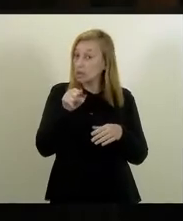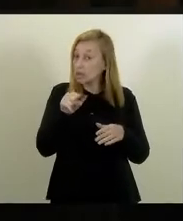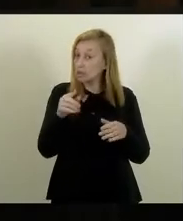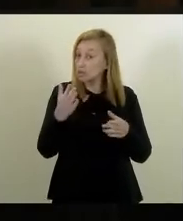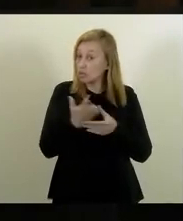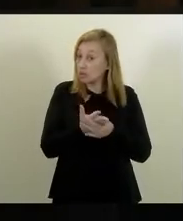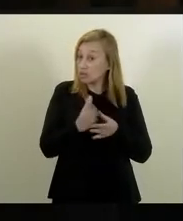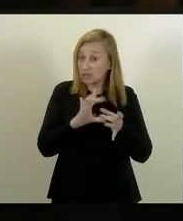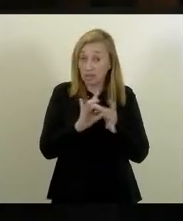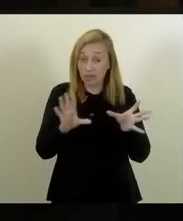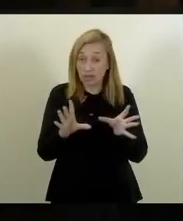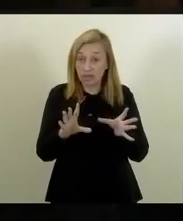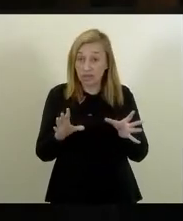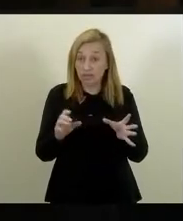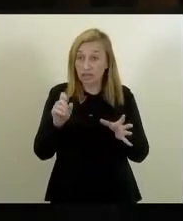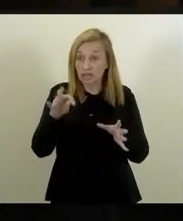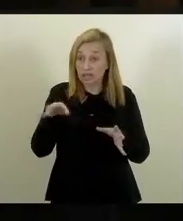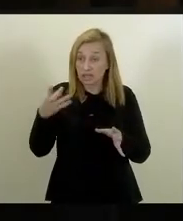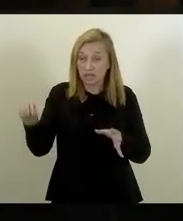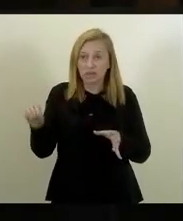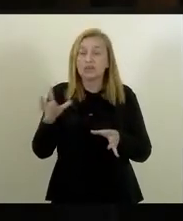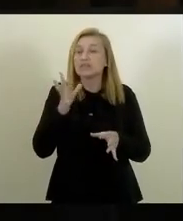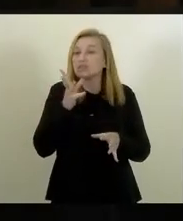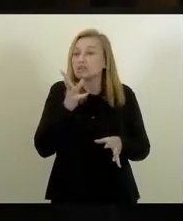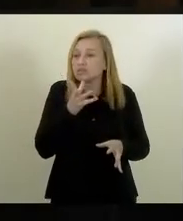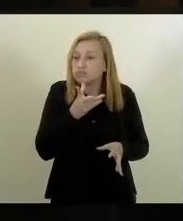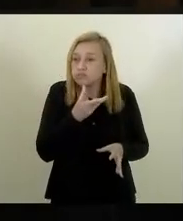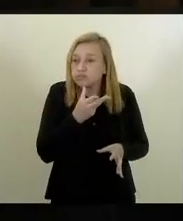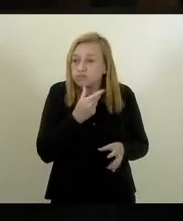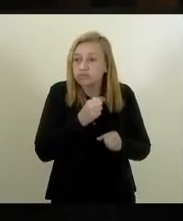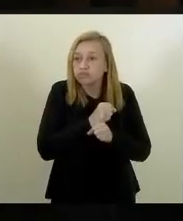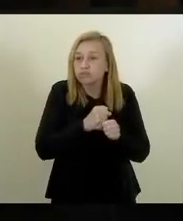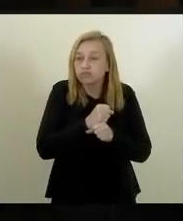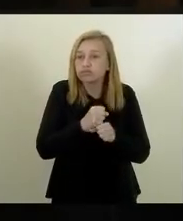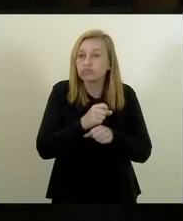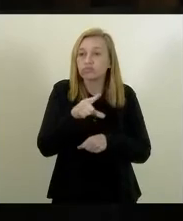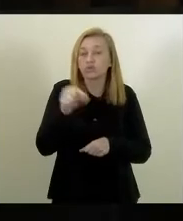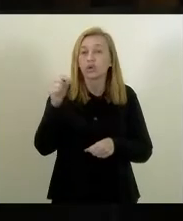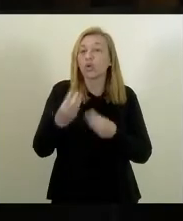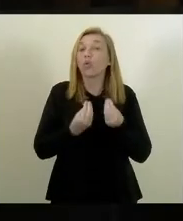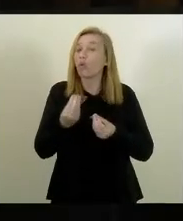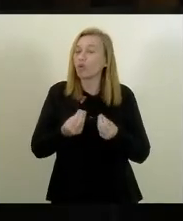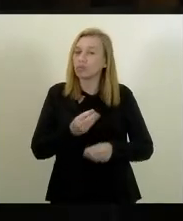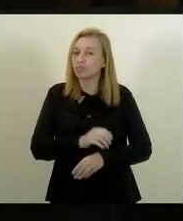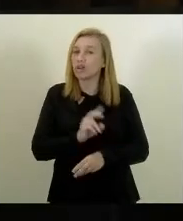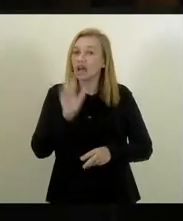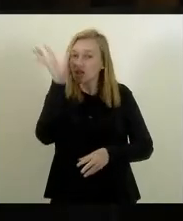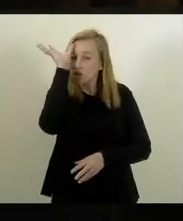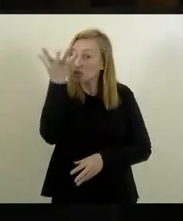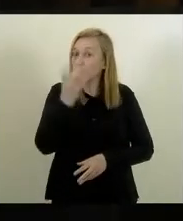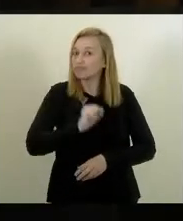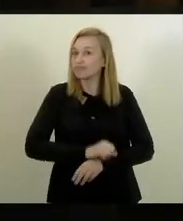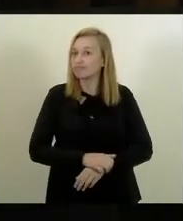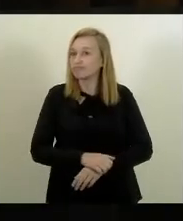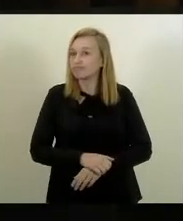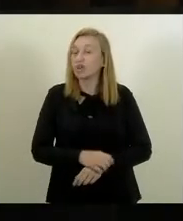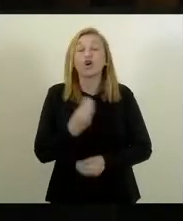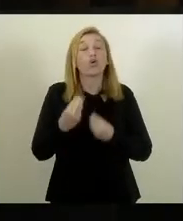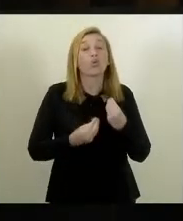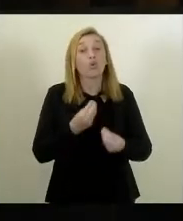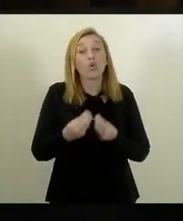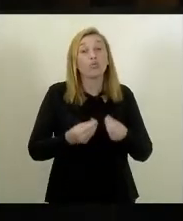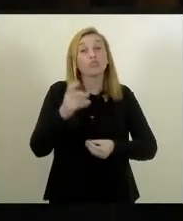da deliberação da licitação demore muito tempo para ser decidido. Como ficaremos? Como será a